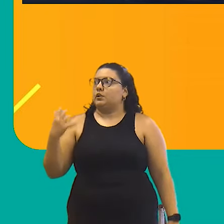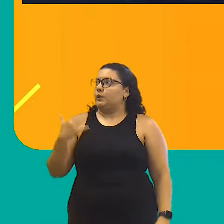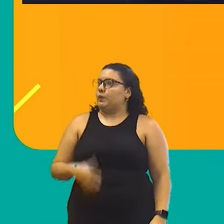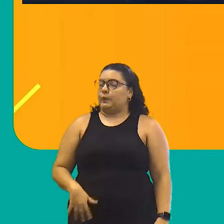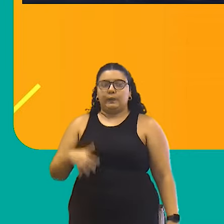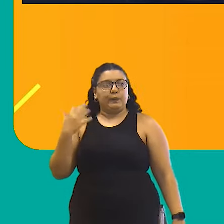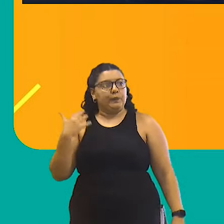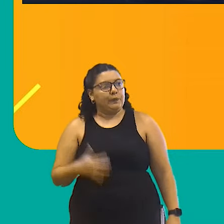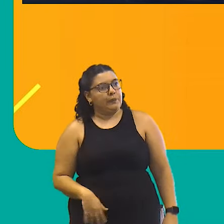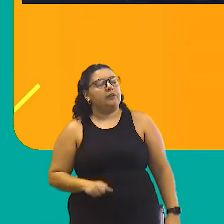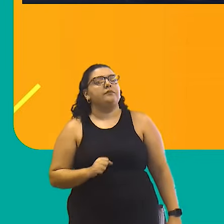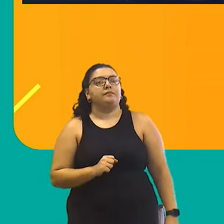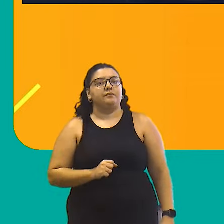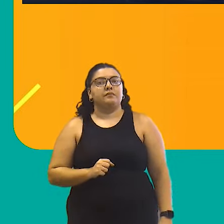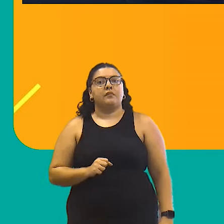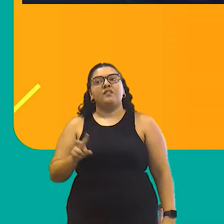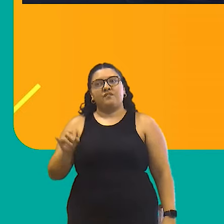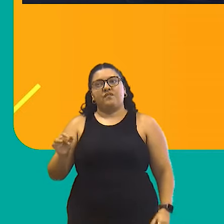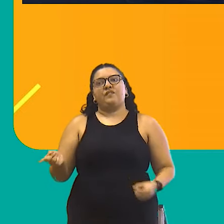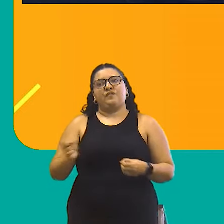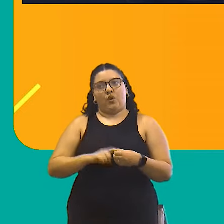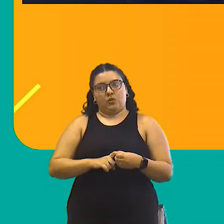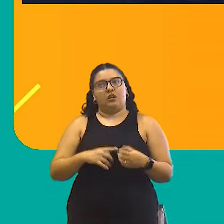Cara, e se eu disser que está voltando?